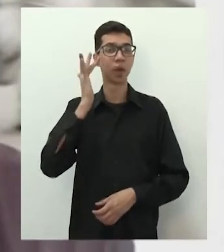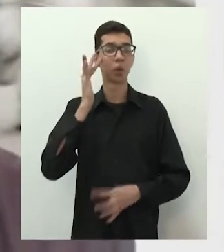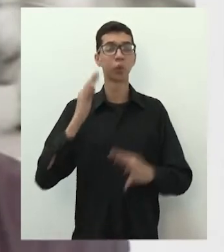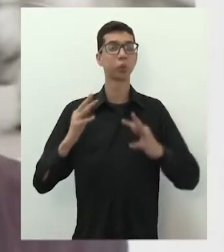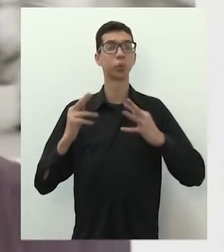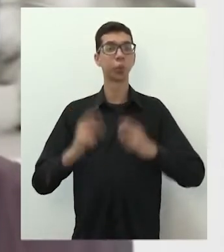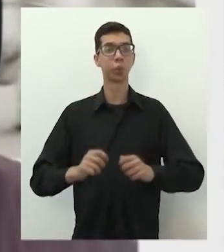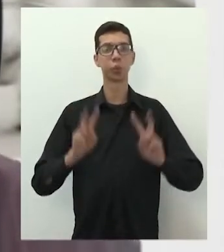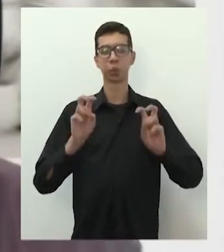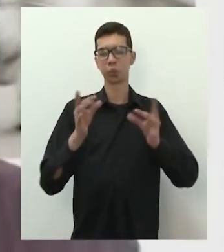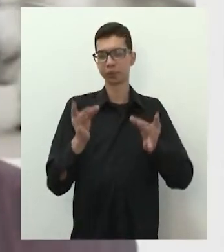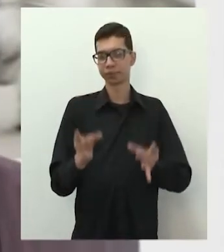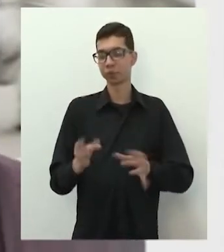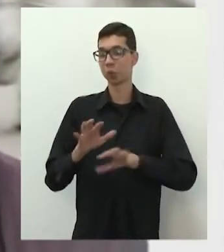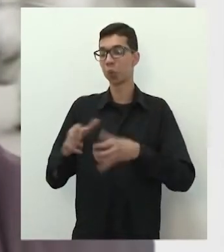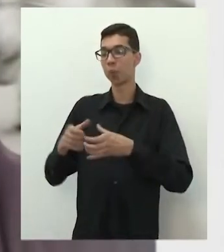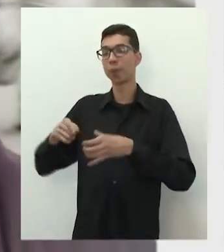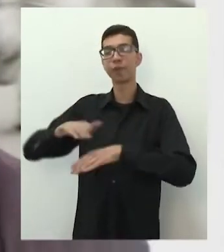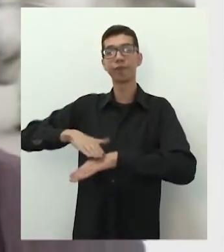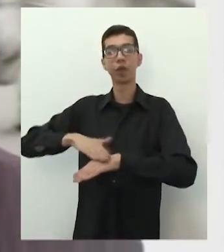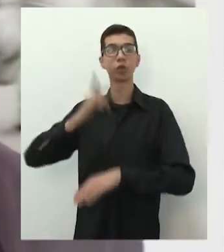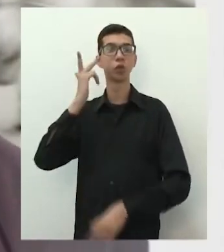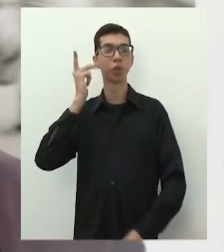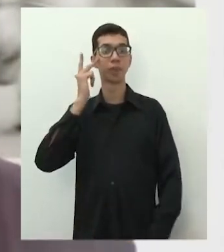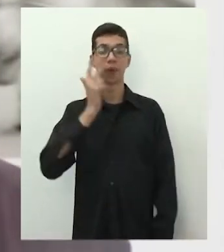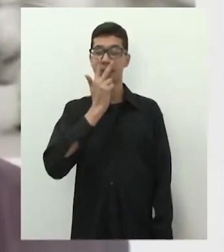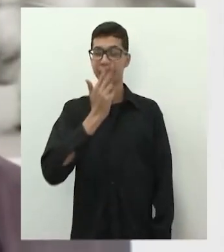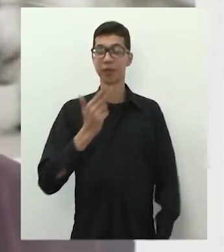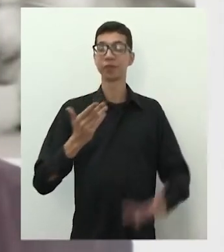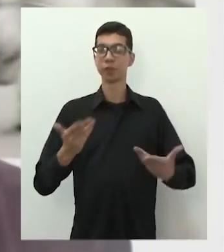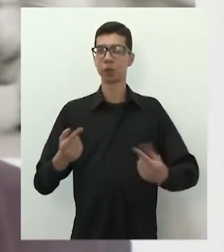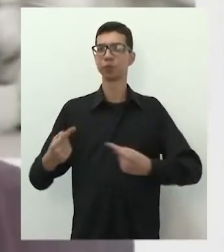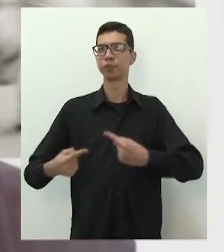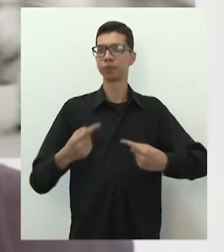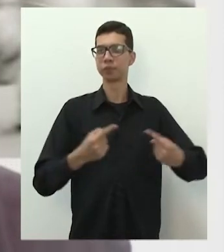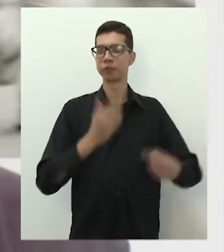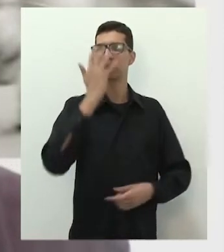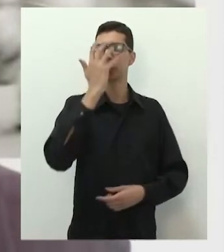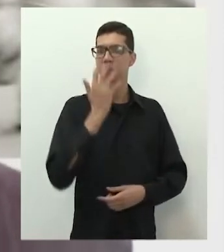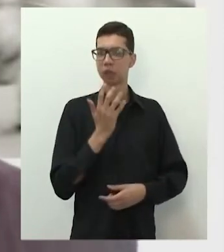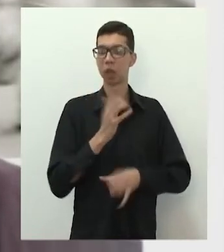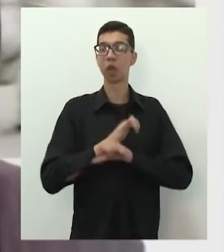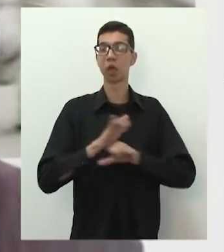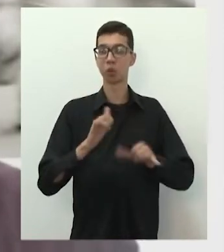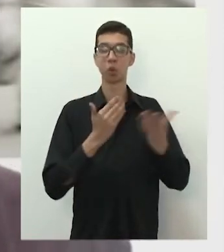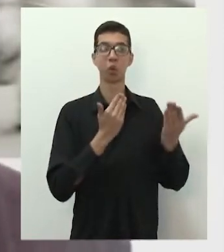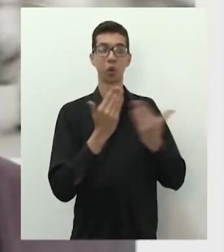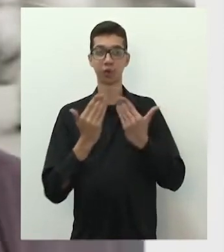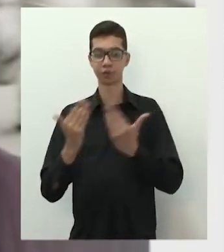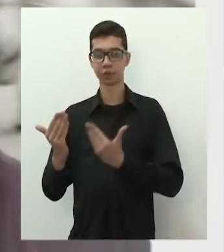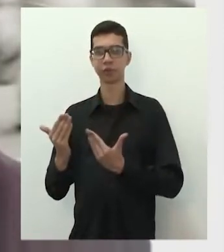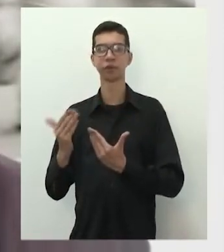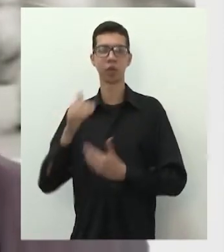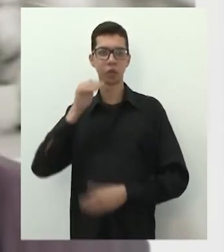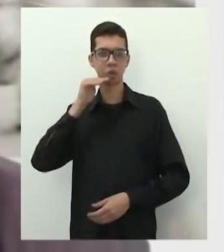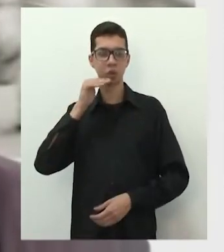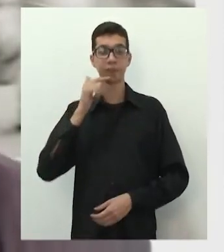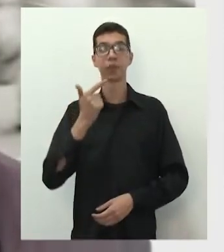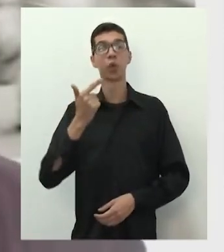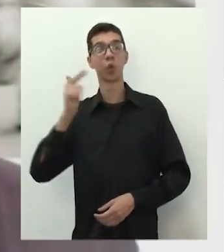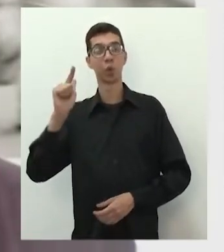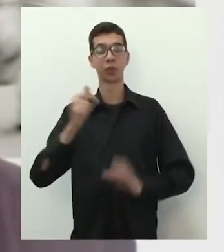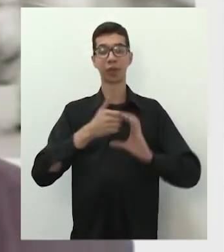arriscadíssimo em termos de disseminação de doenças, disseminação de infecções, e você vai se espantar com o número de